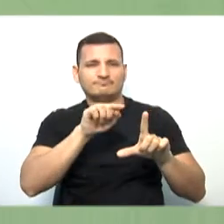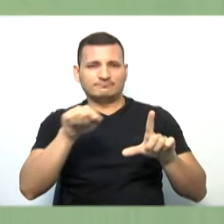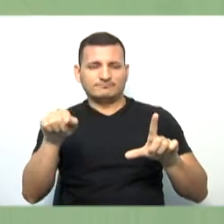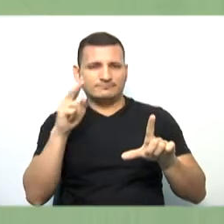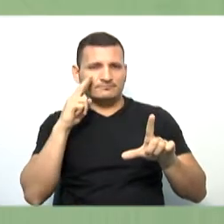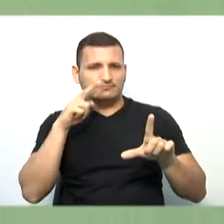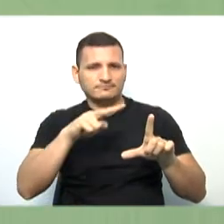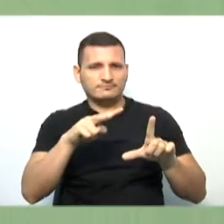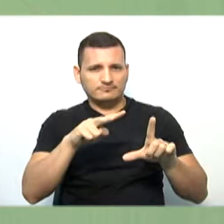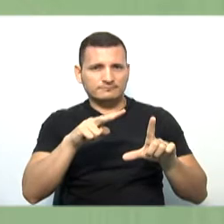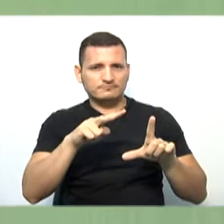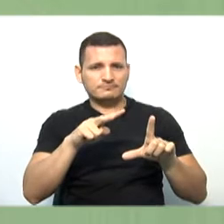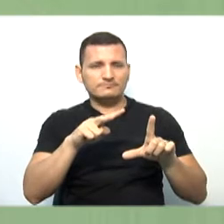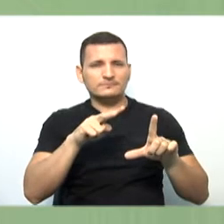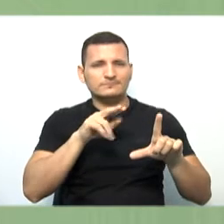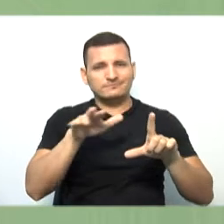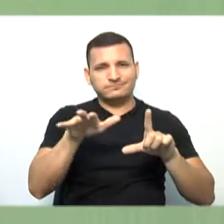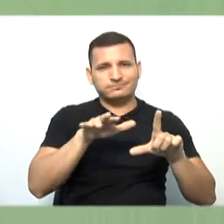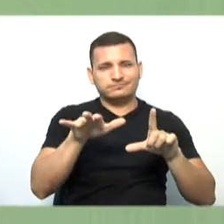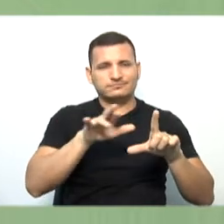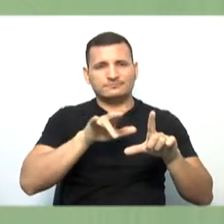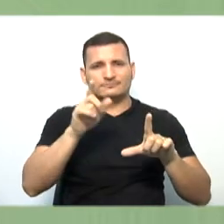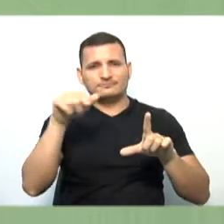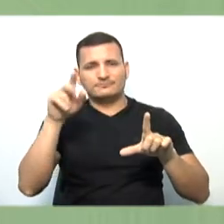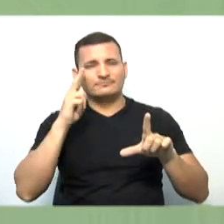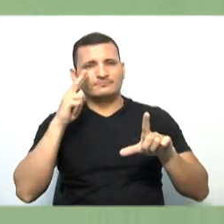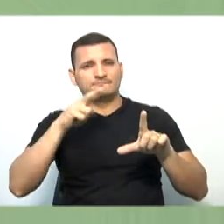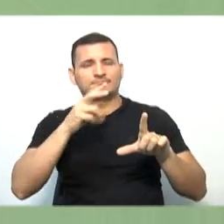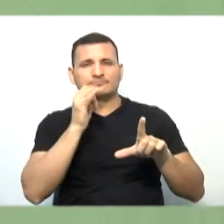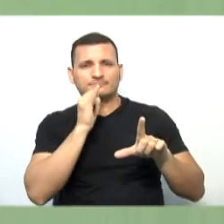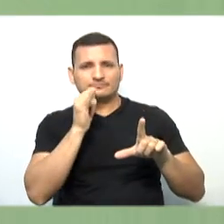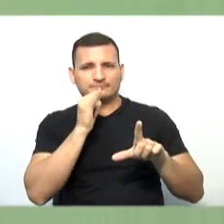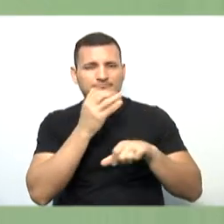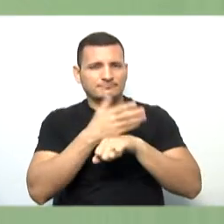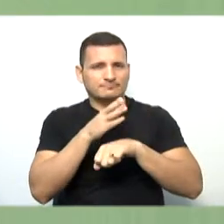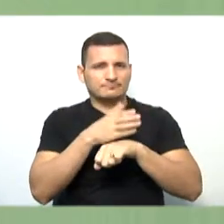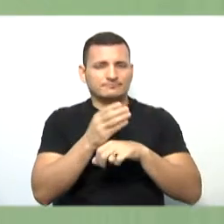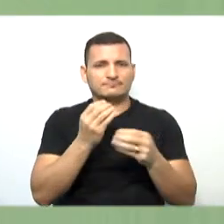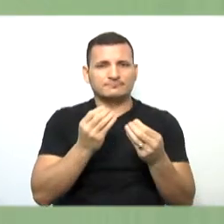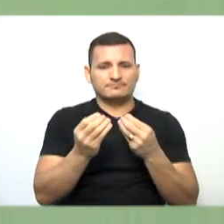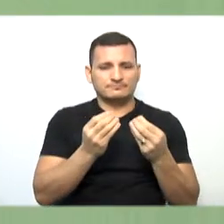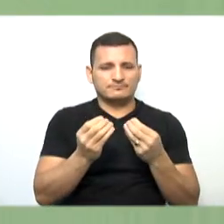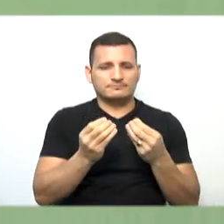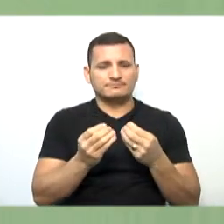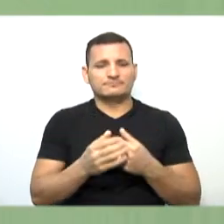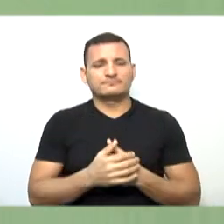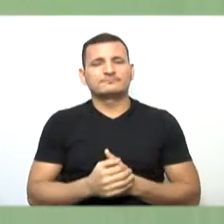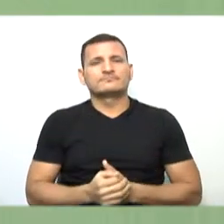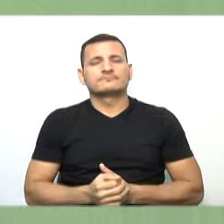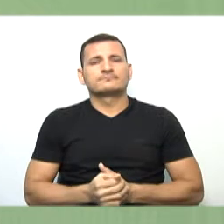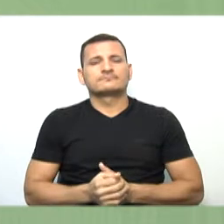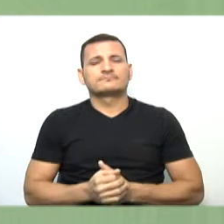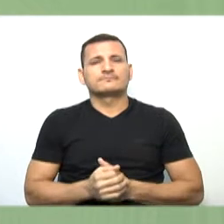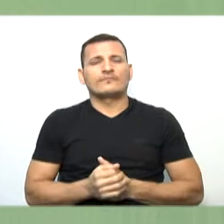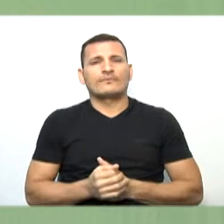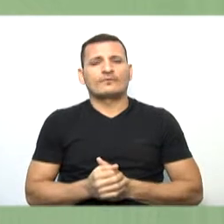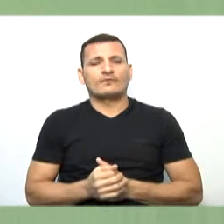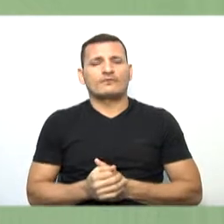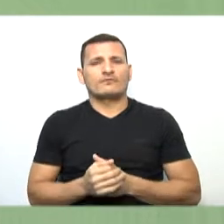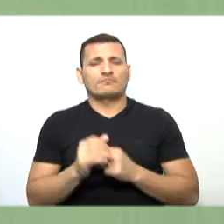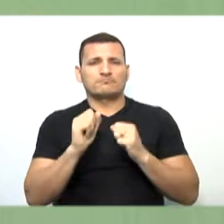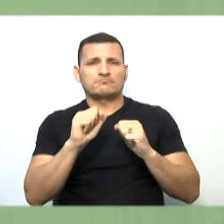vamos fazer o exemplo e vocês vão entender na prática como é que isso funciona. Então, nós podemos controlar